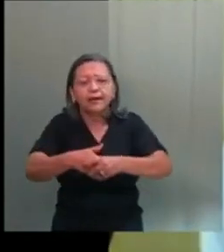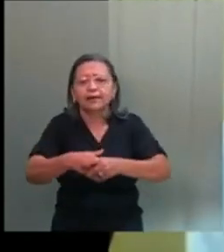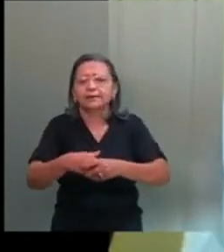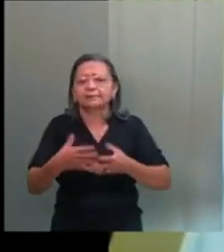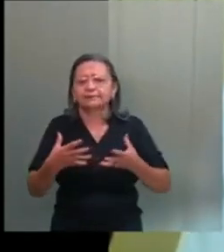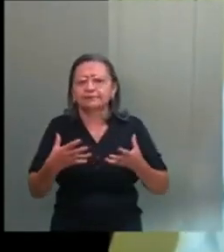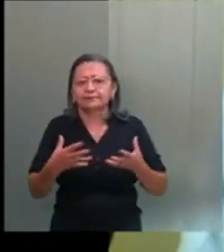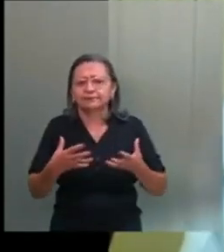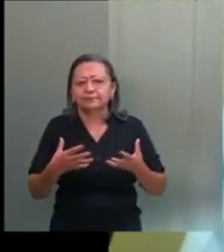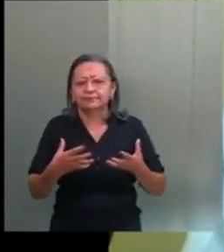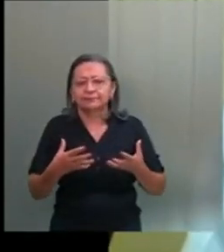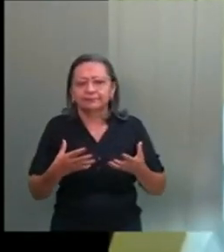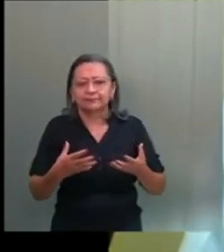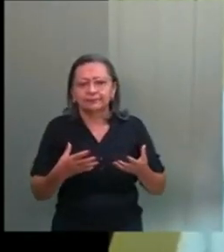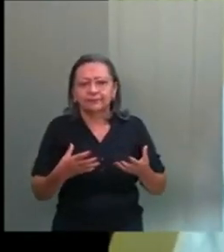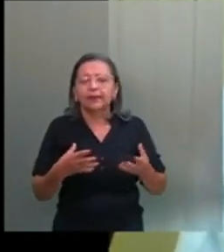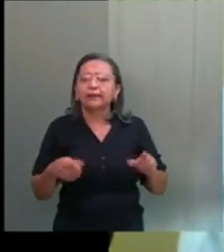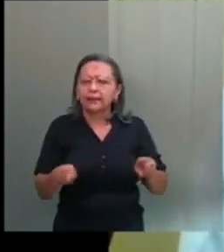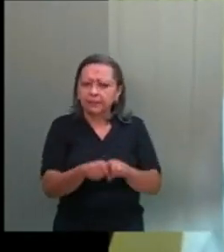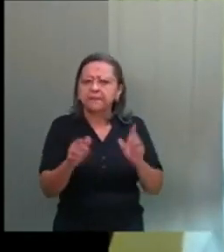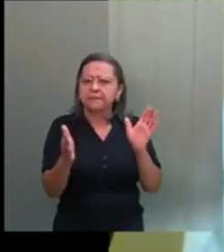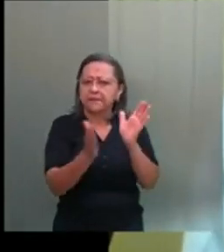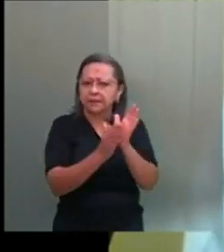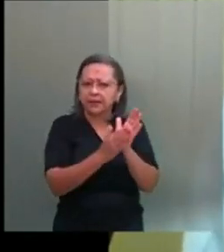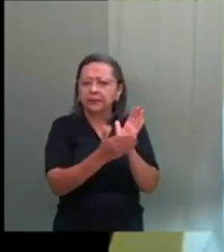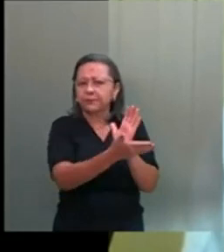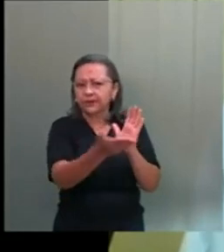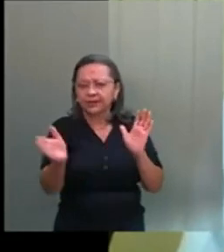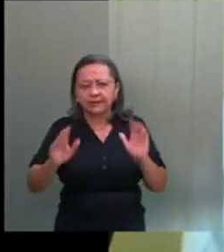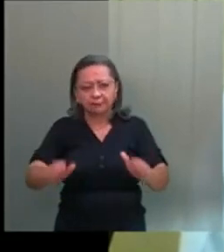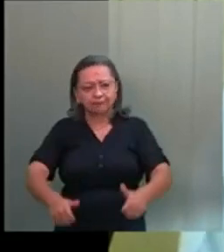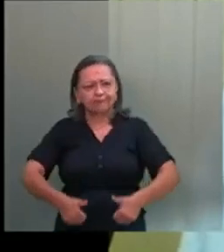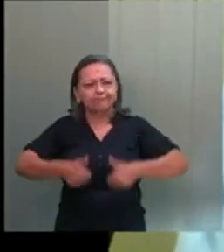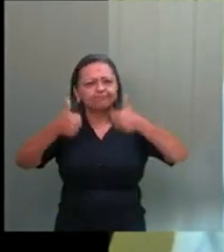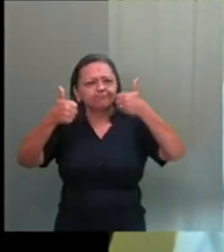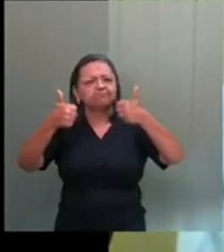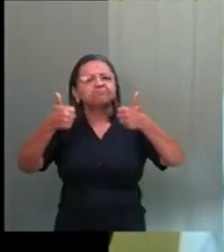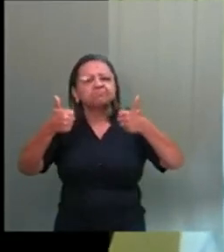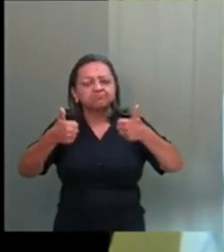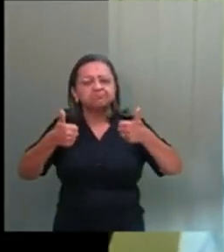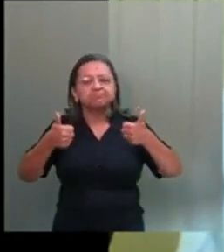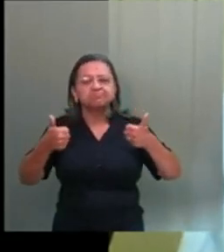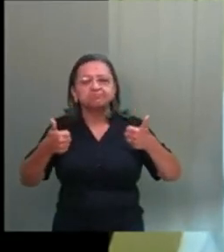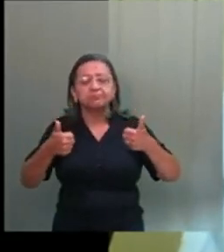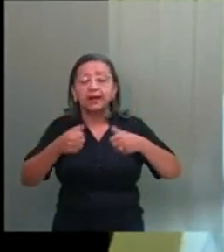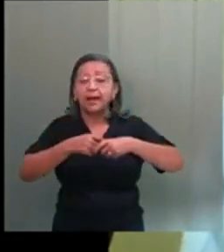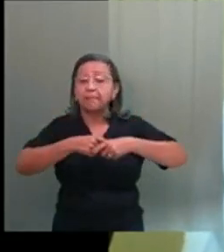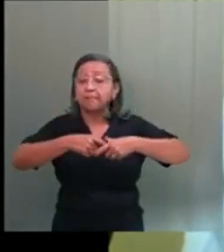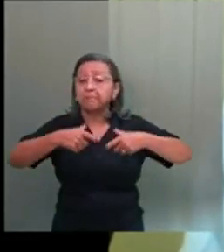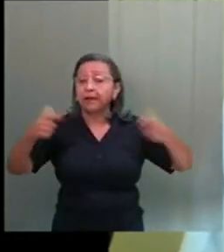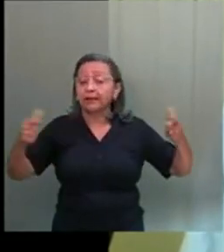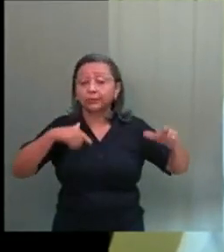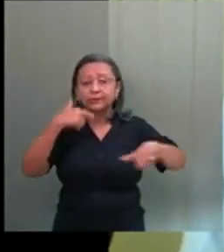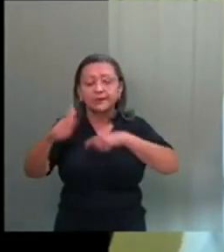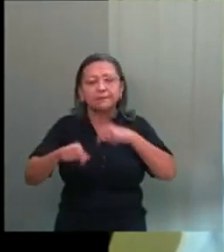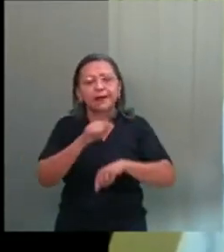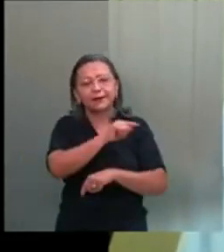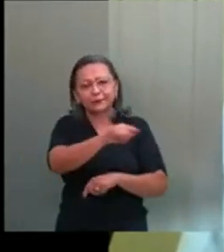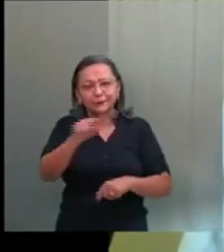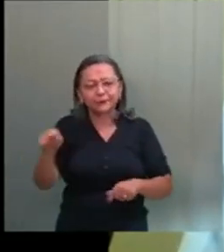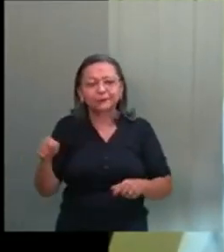cumprimentá-los, né, e parabenizá-los pela eficiência, pela amplitude aí do trabalho de